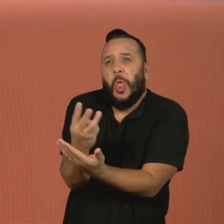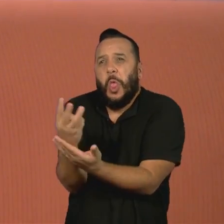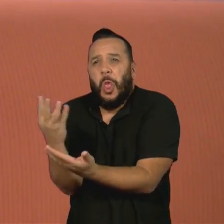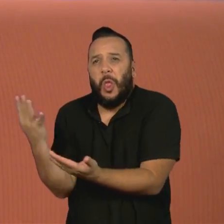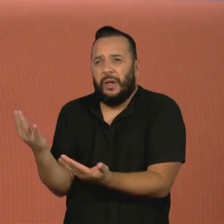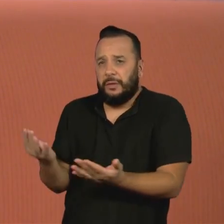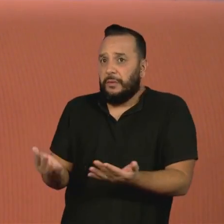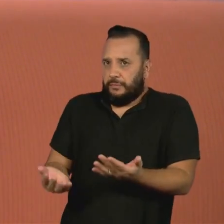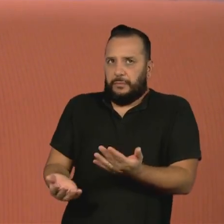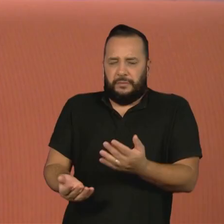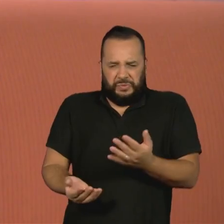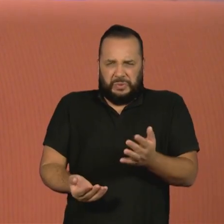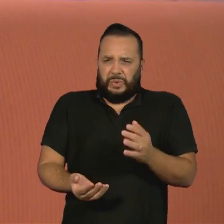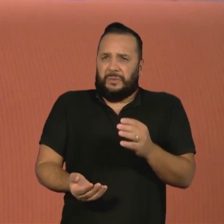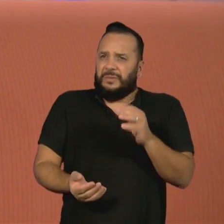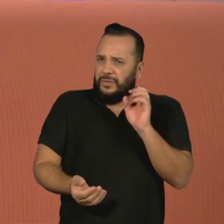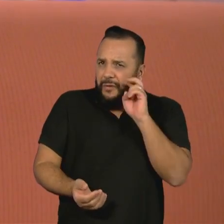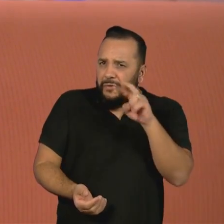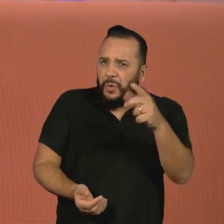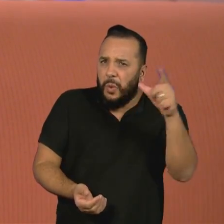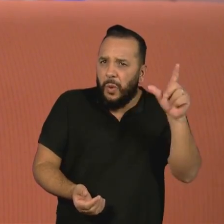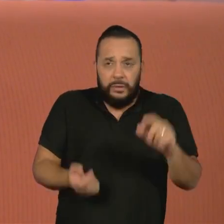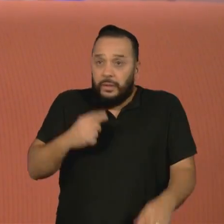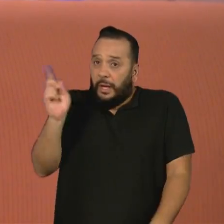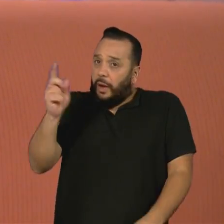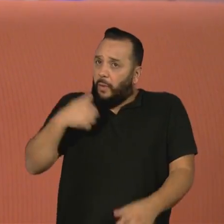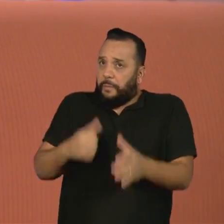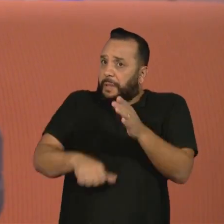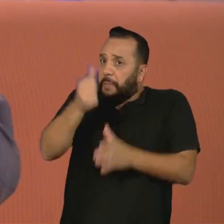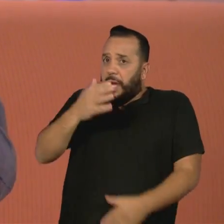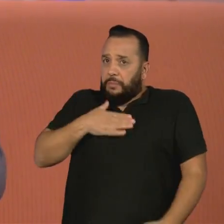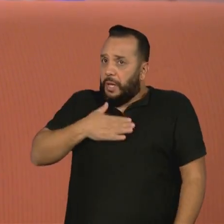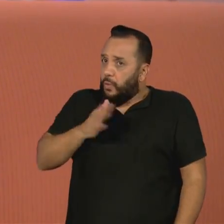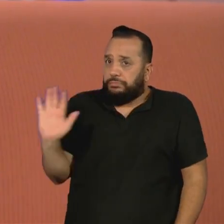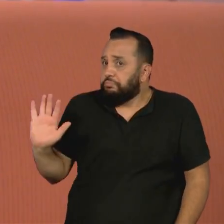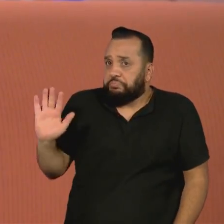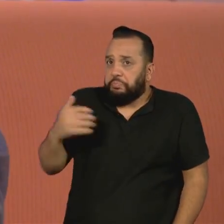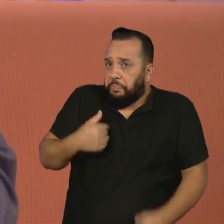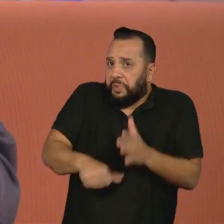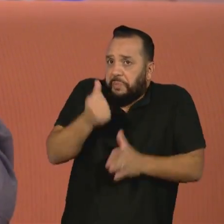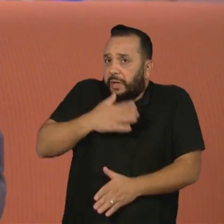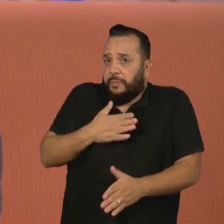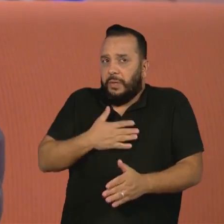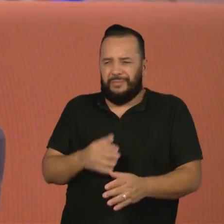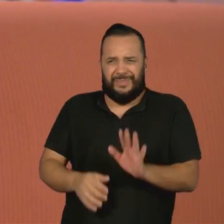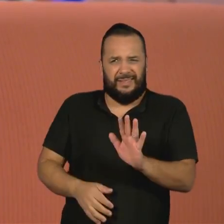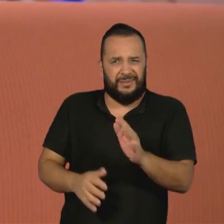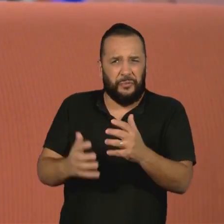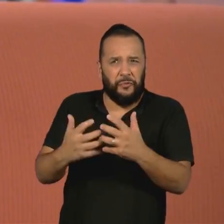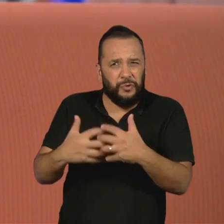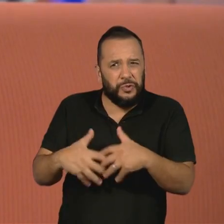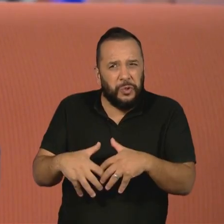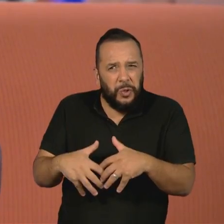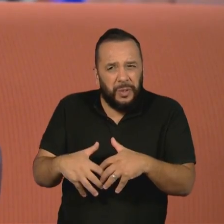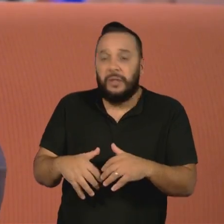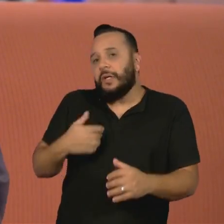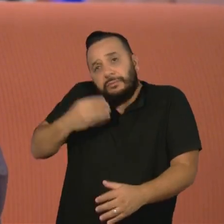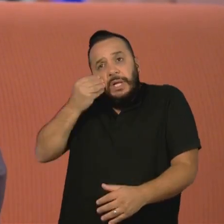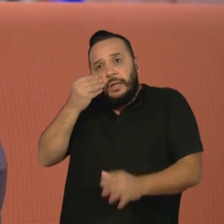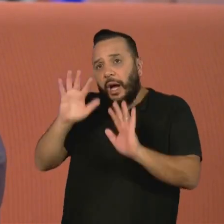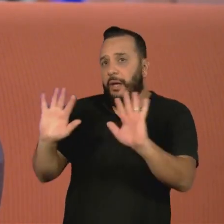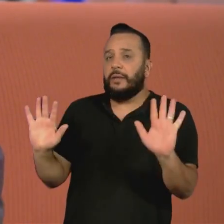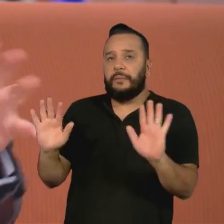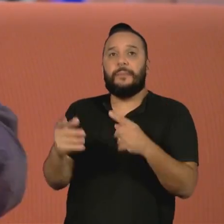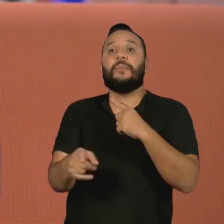disseram, mas você já viu isso em algum livro? Eu disse, não, nunca vi em algum livro, nem nós. Será que funciona? Sim, eu quero tentar. E aí,